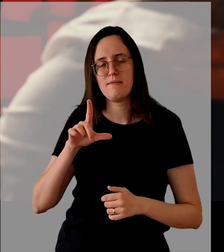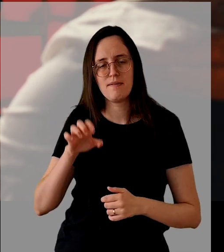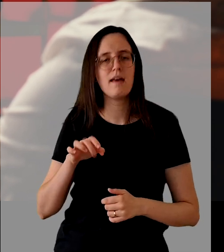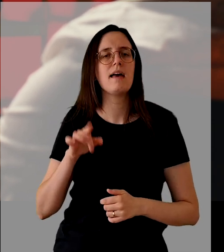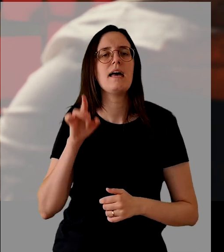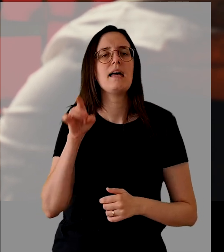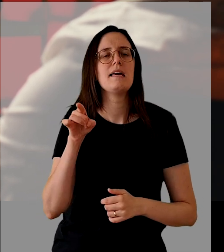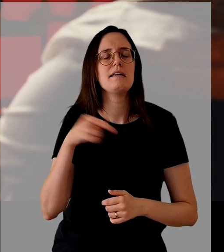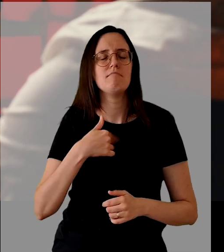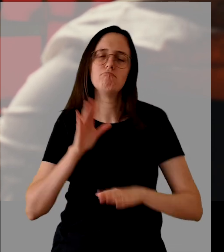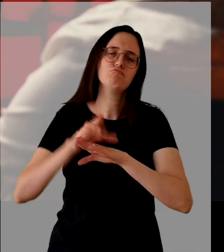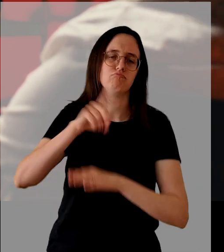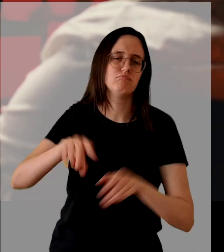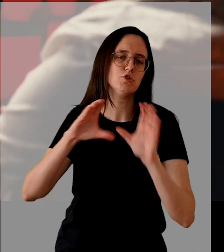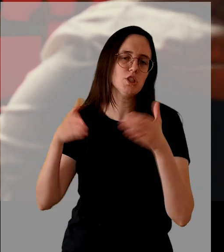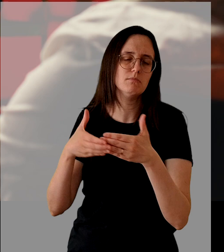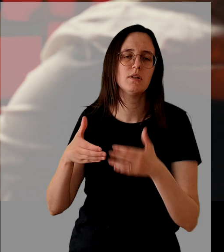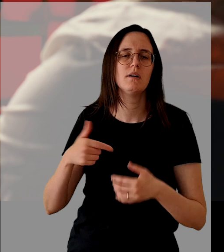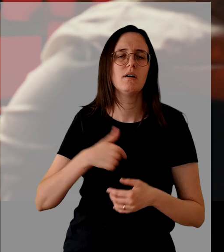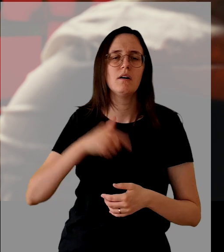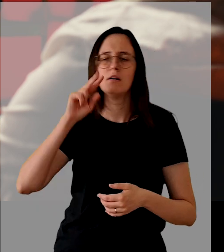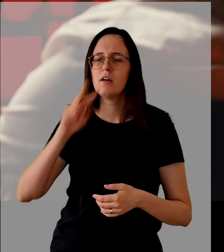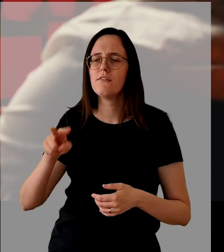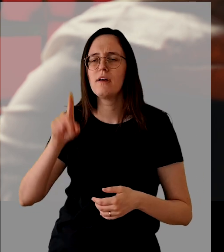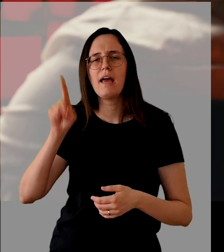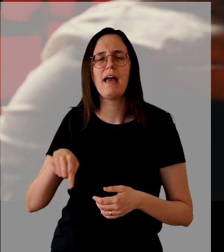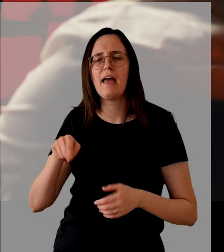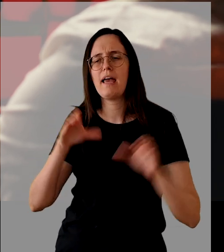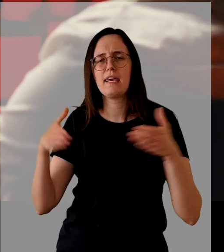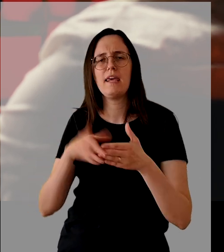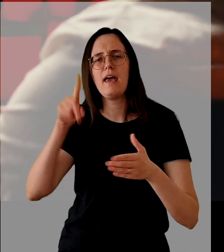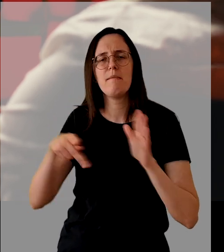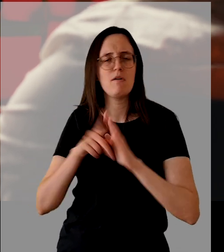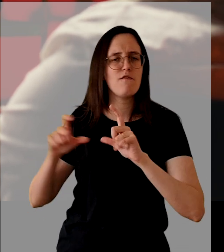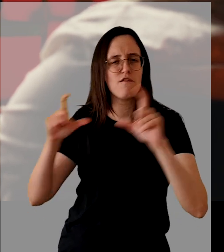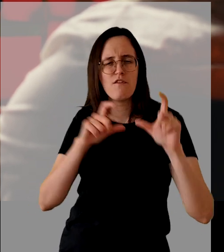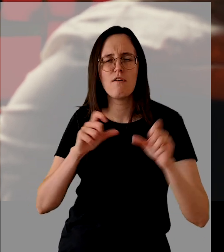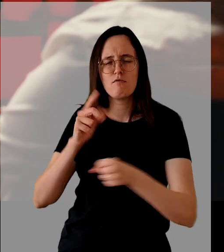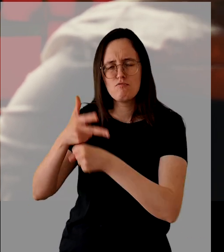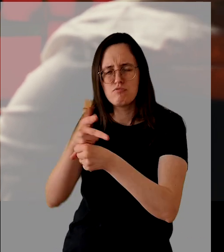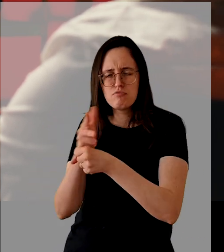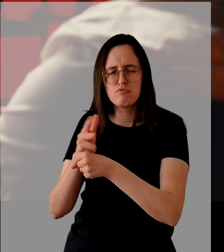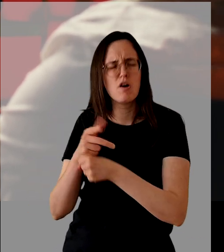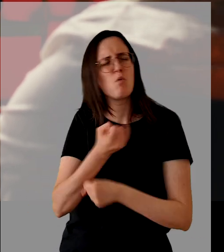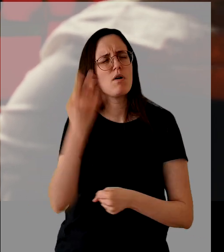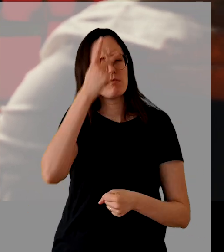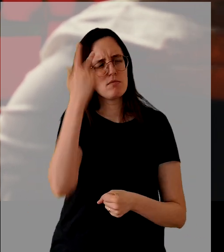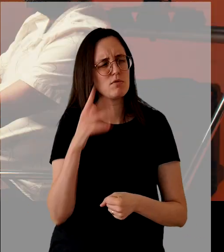Né? Muito. Então a gente vê como só na equipe de câmera, mais ou menos, na equipe de fotografia, mais ou menos, quantas pessoas num projeto